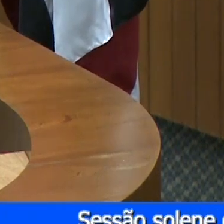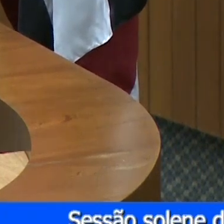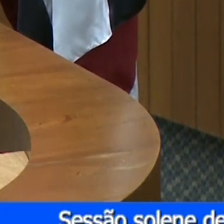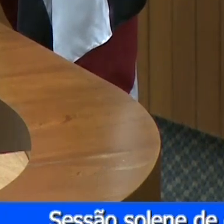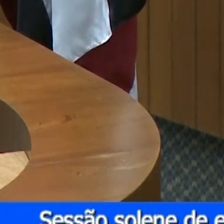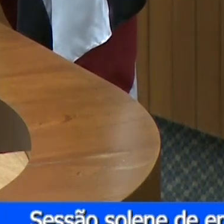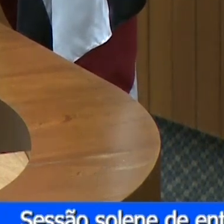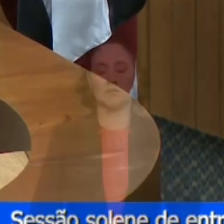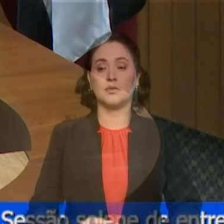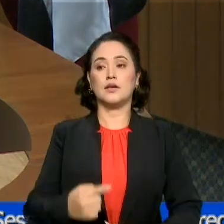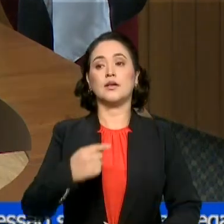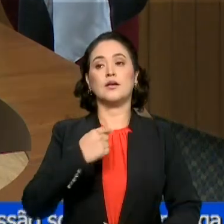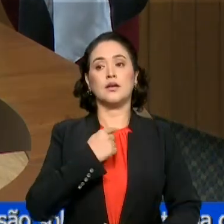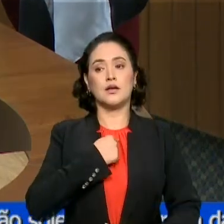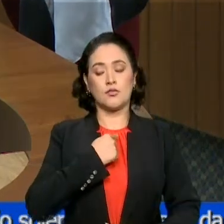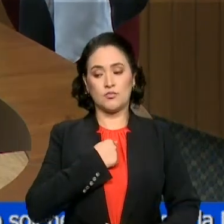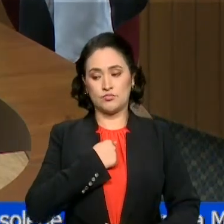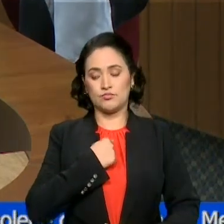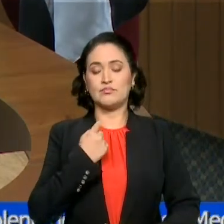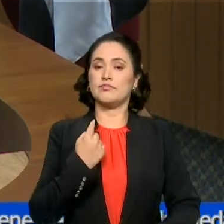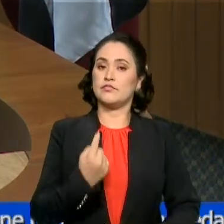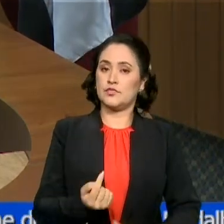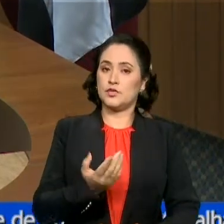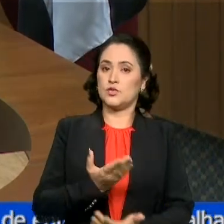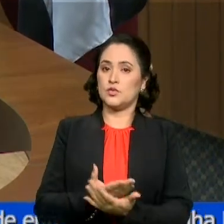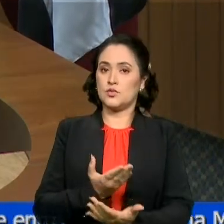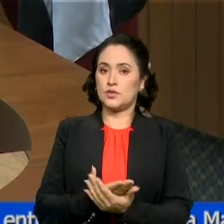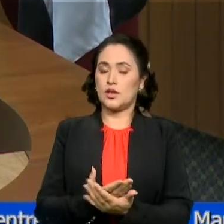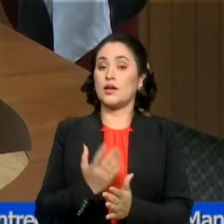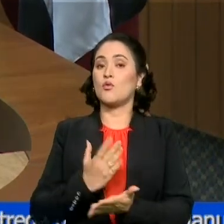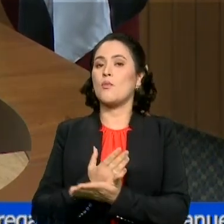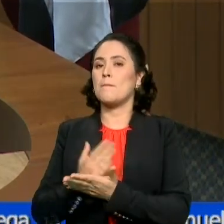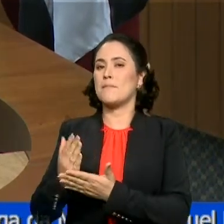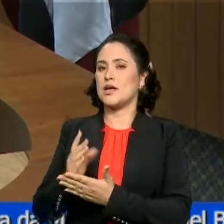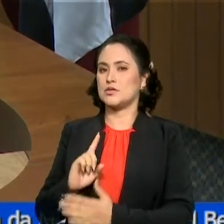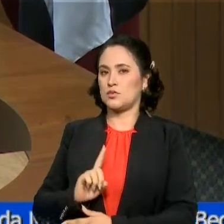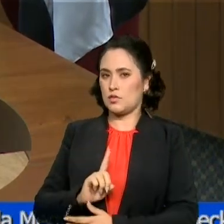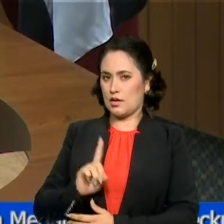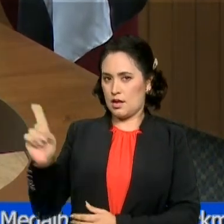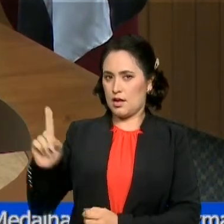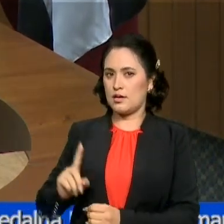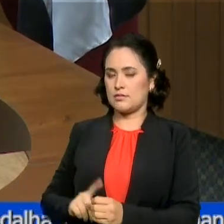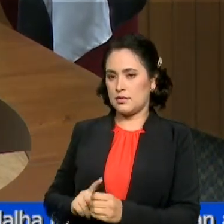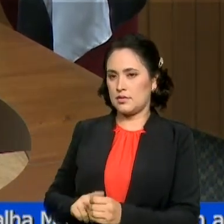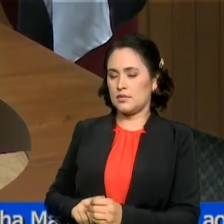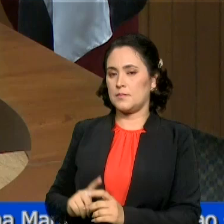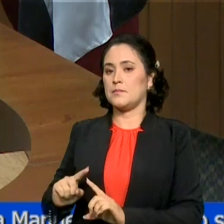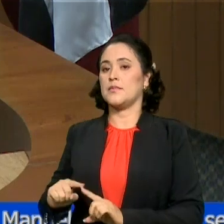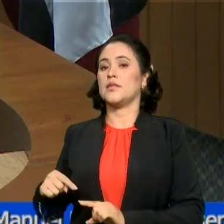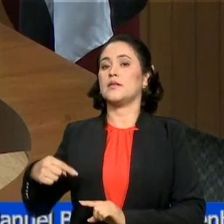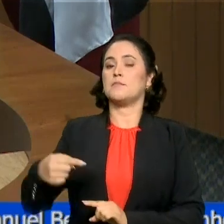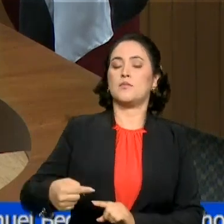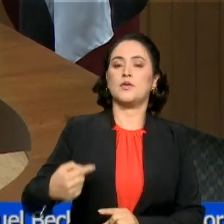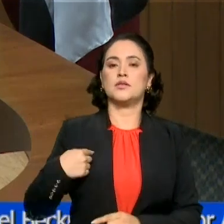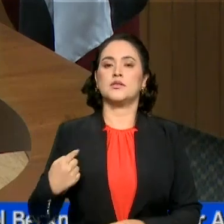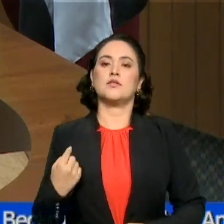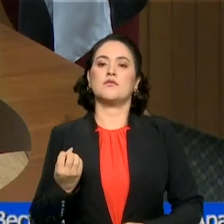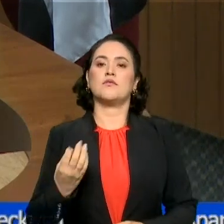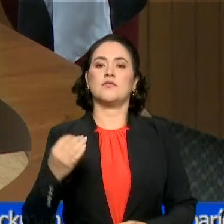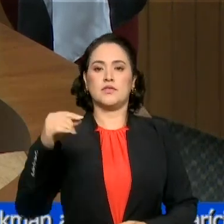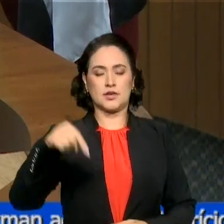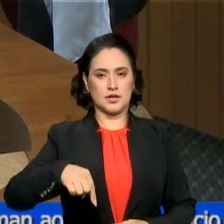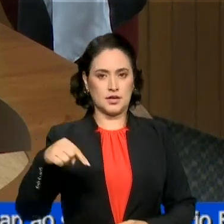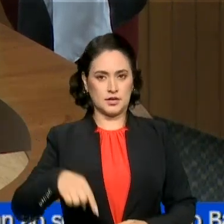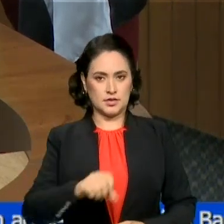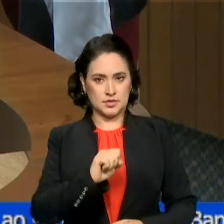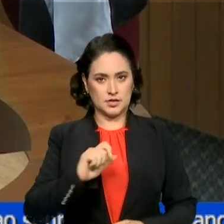de estudar em São Luís. Aliás, comecei a estudar em Vitorino Freire, depois prossegui em São Luís, como também estudei em